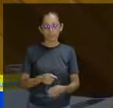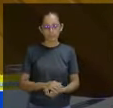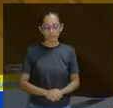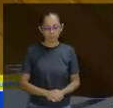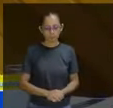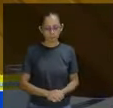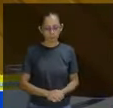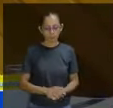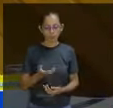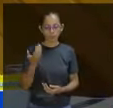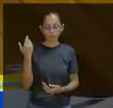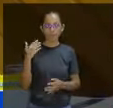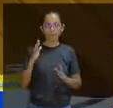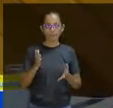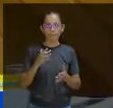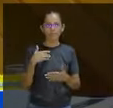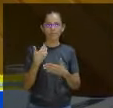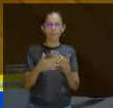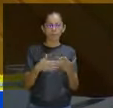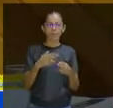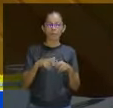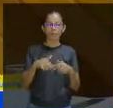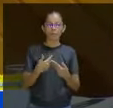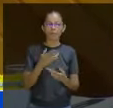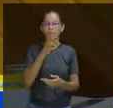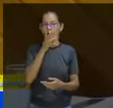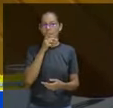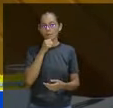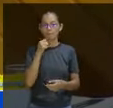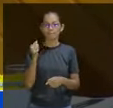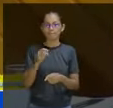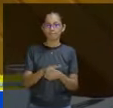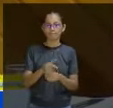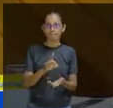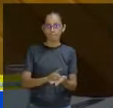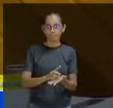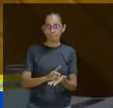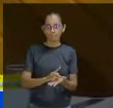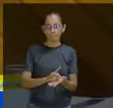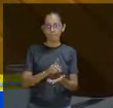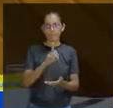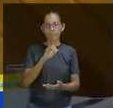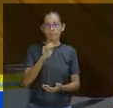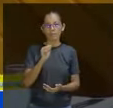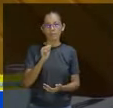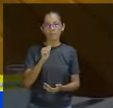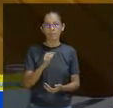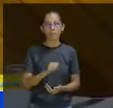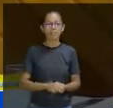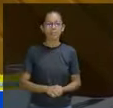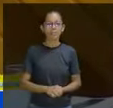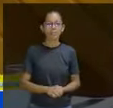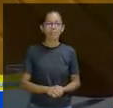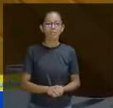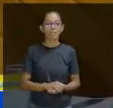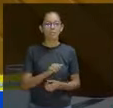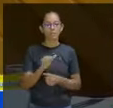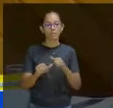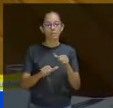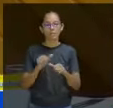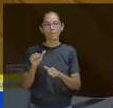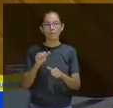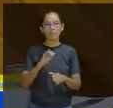De fato, eu tomei posse no dia 4 de outubro, né, e quando então eu fui diagnosticada com um